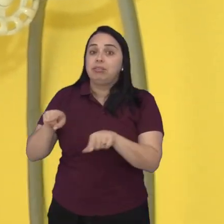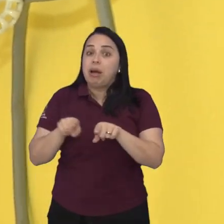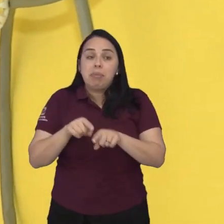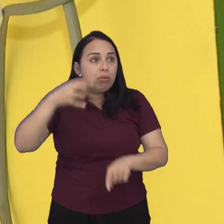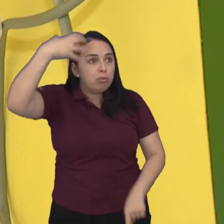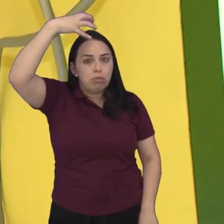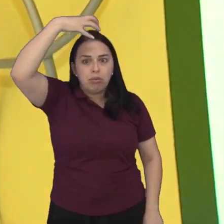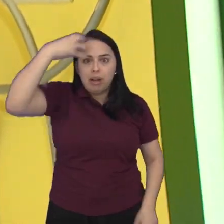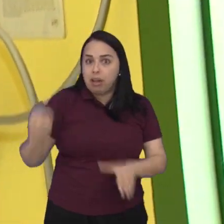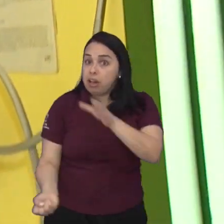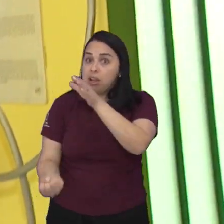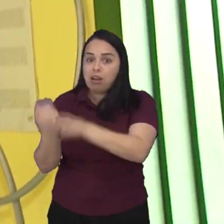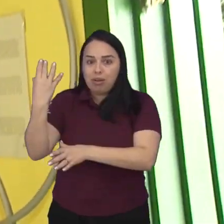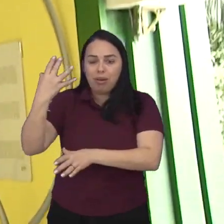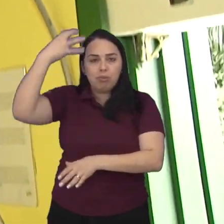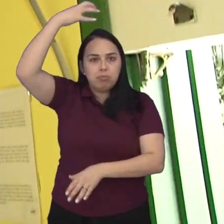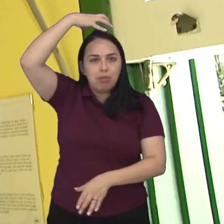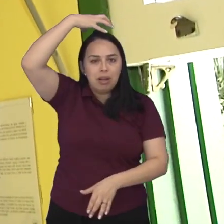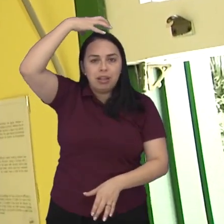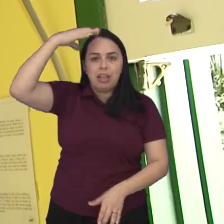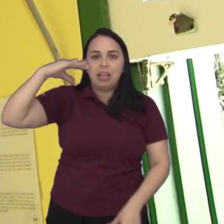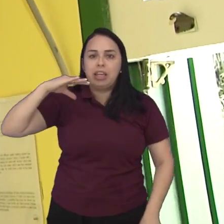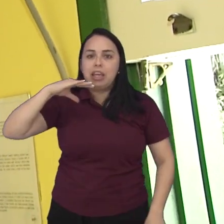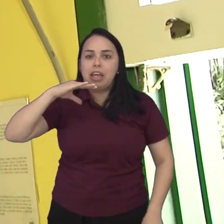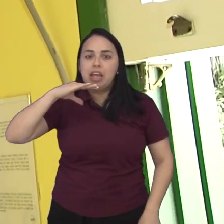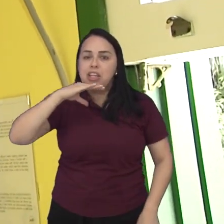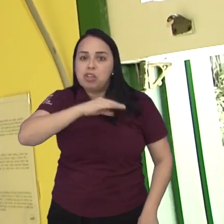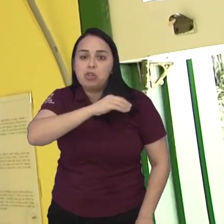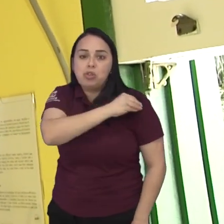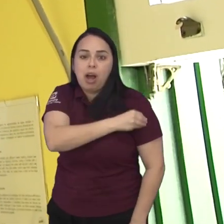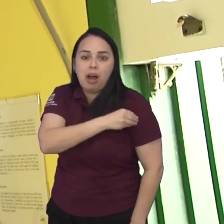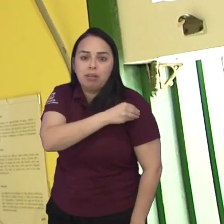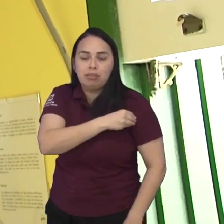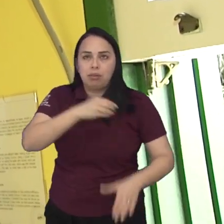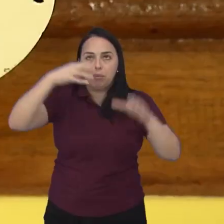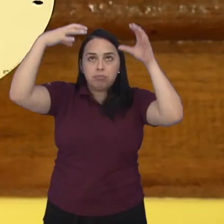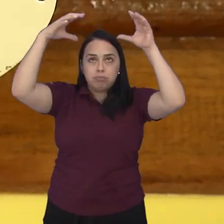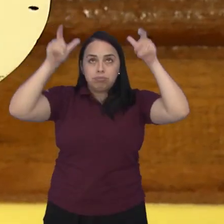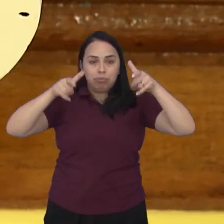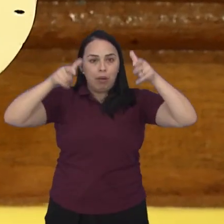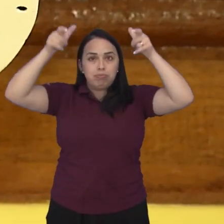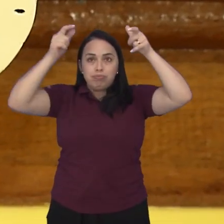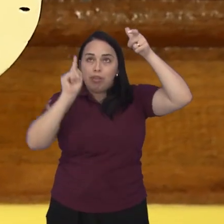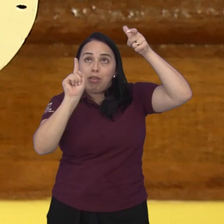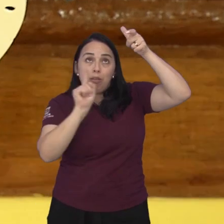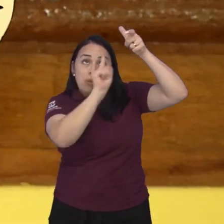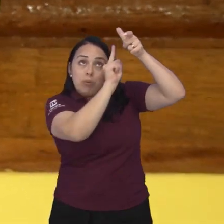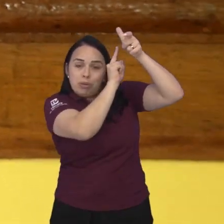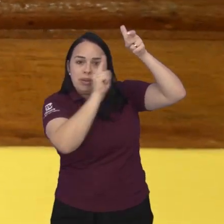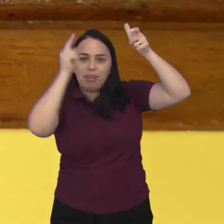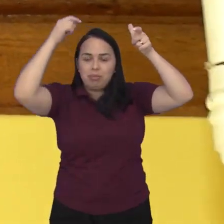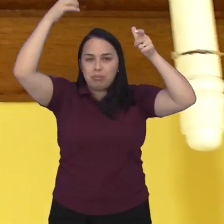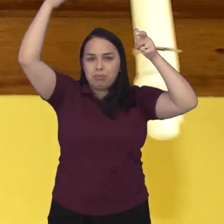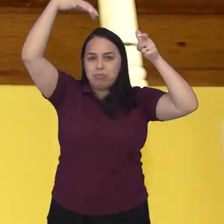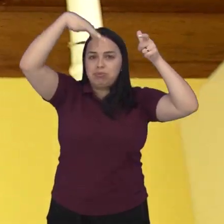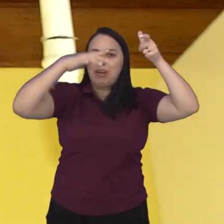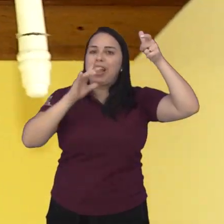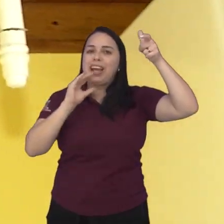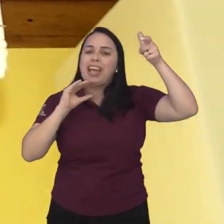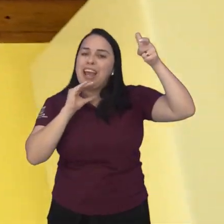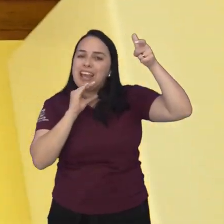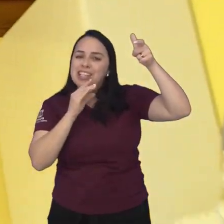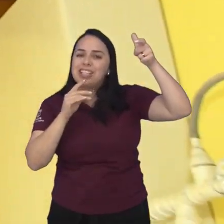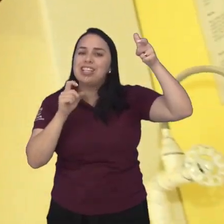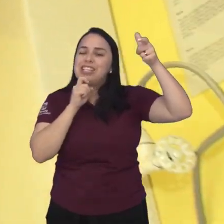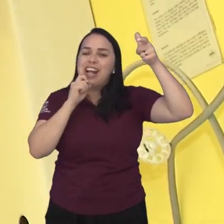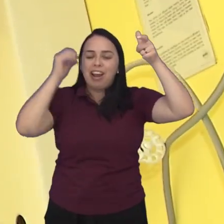do pai da aviação está até no chuveiro que ele criou com aquecimento a álcool, feito com um balde perfurado ao meio e